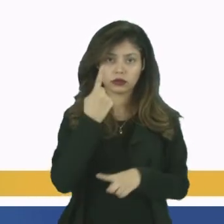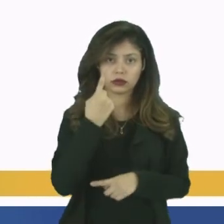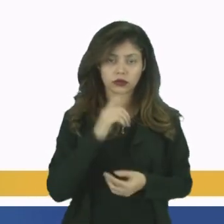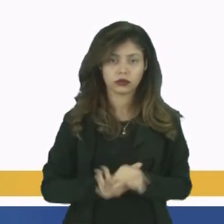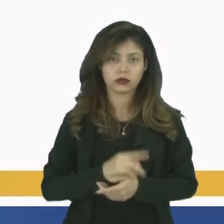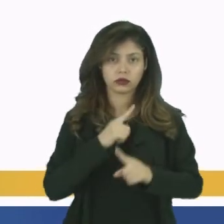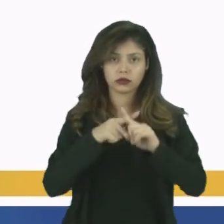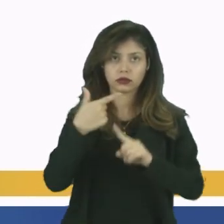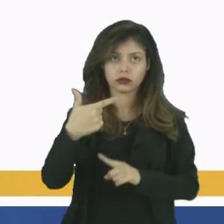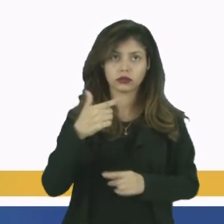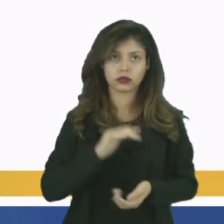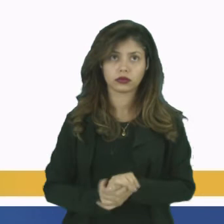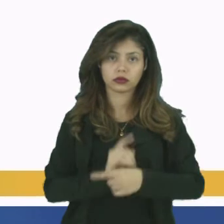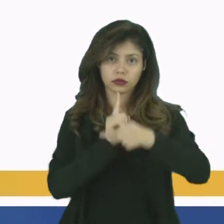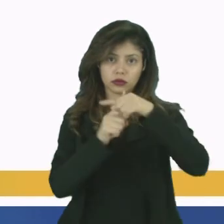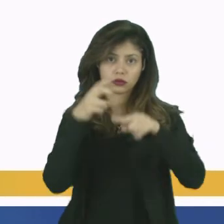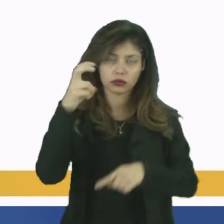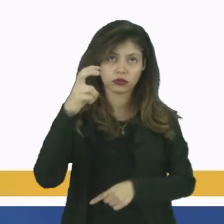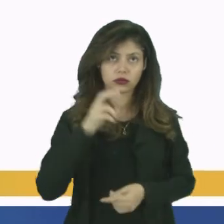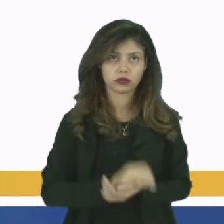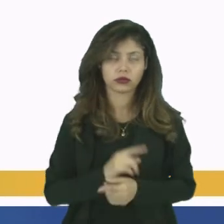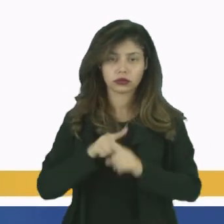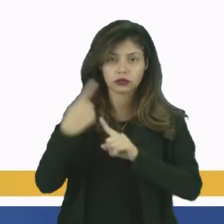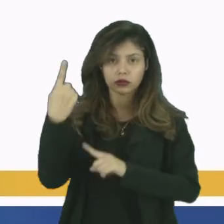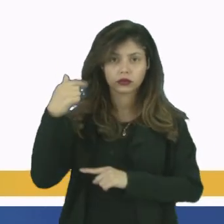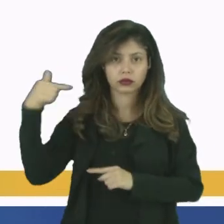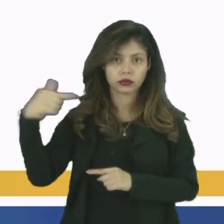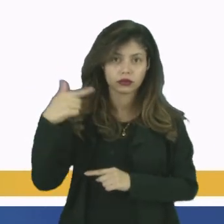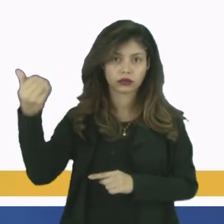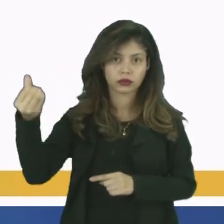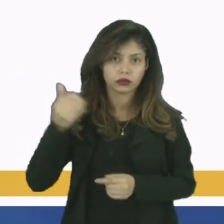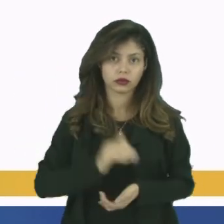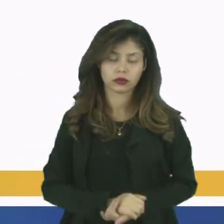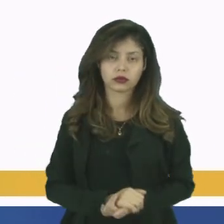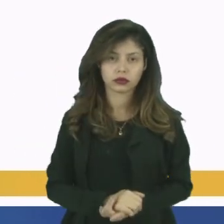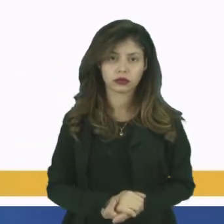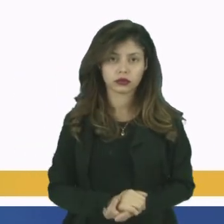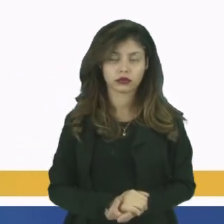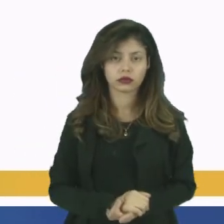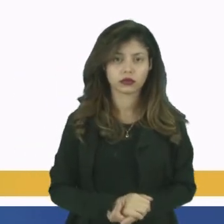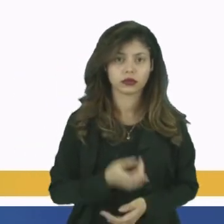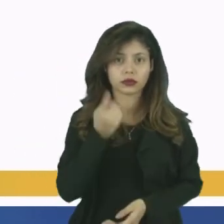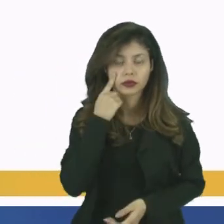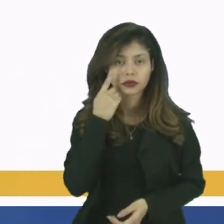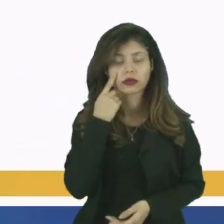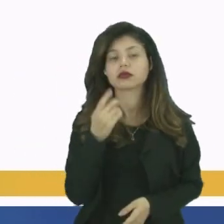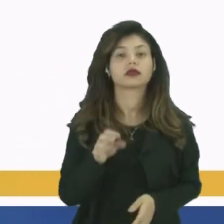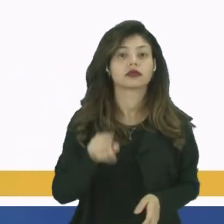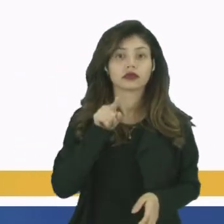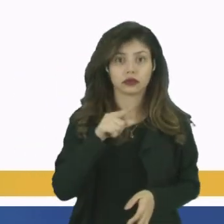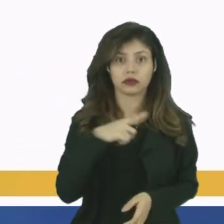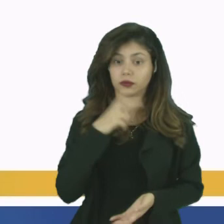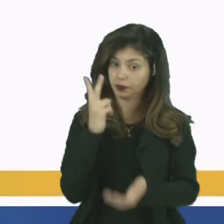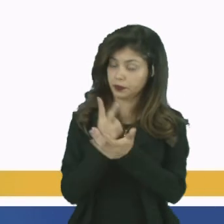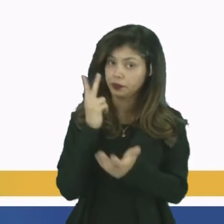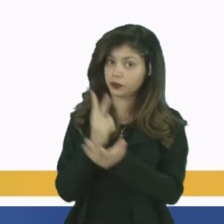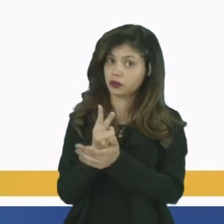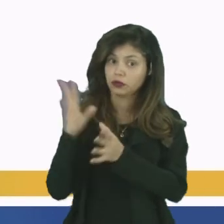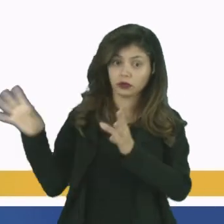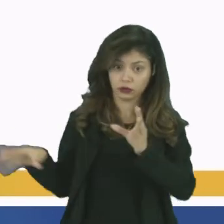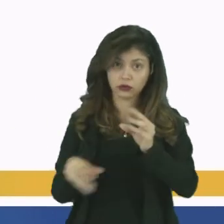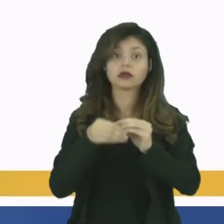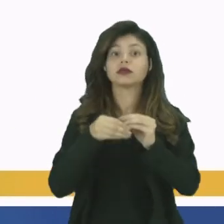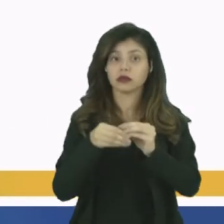1, vezes 2, mais 5 vezes 1 e menos 6. Observe que eu estou sempre